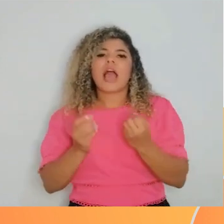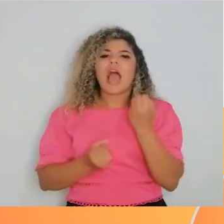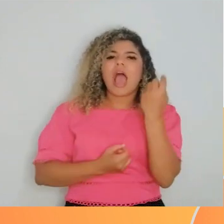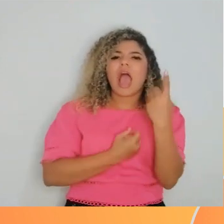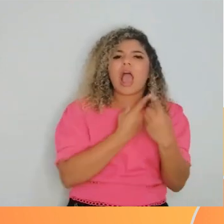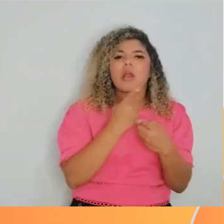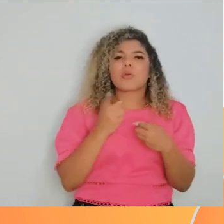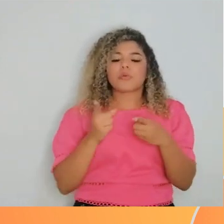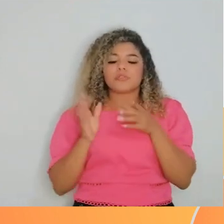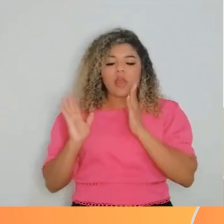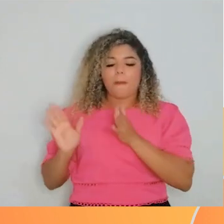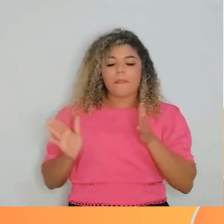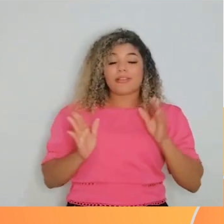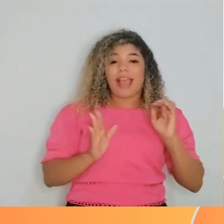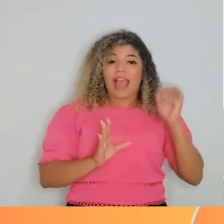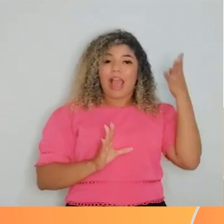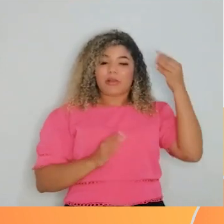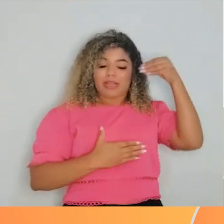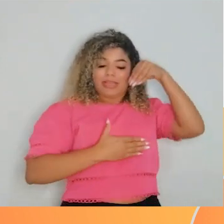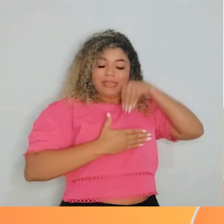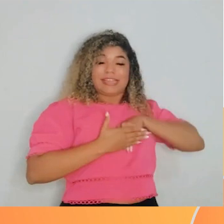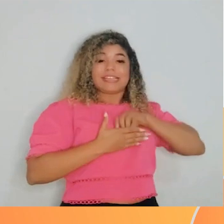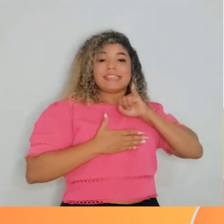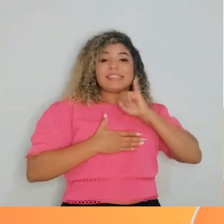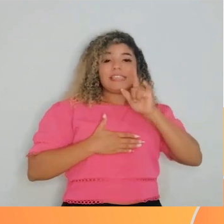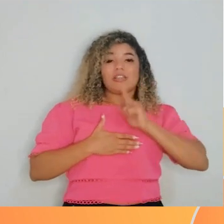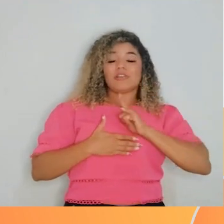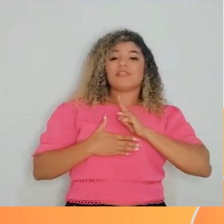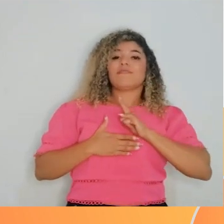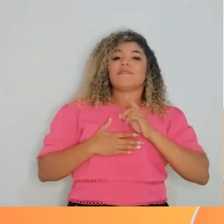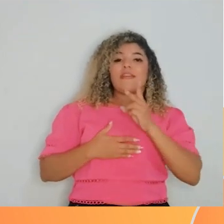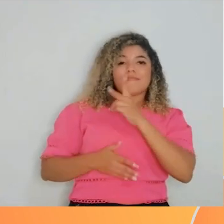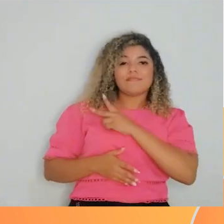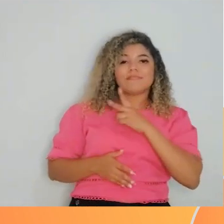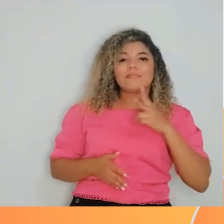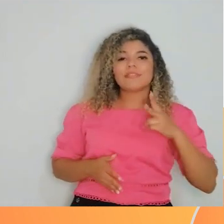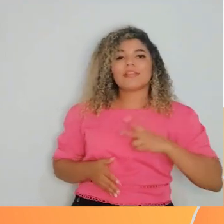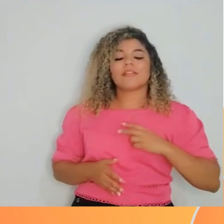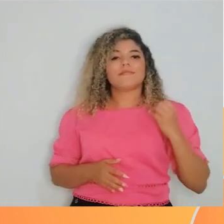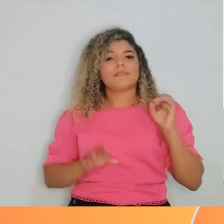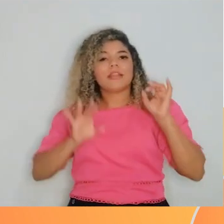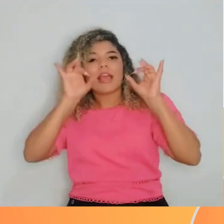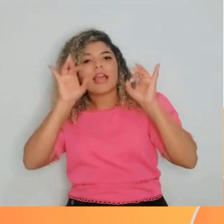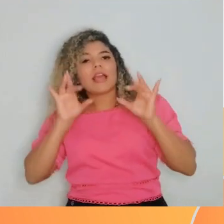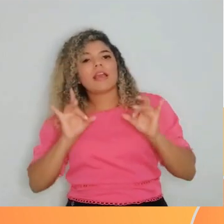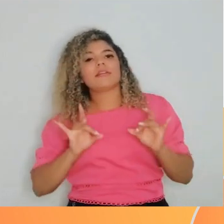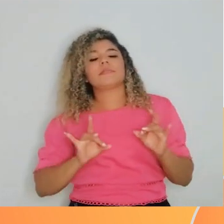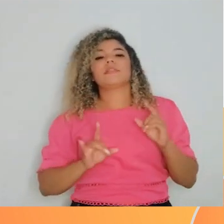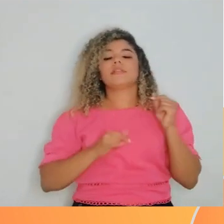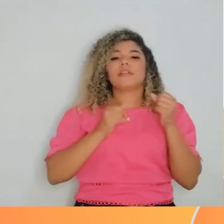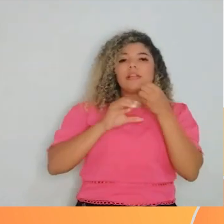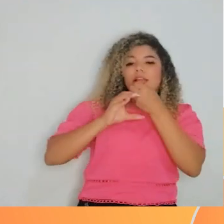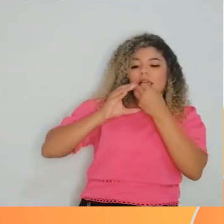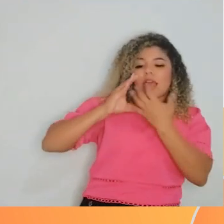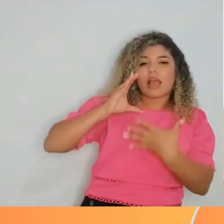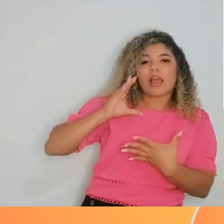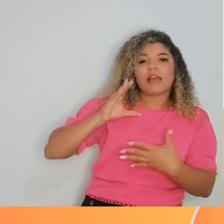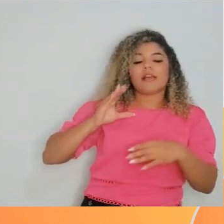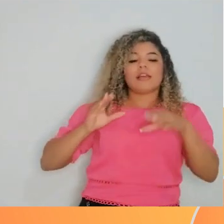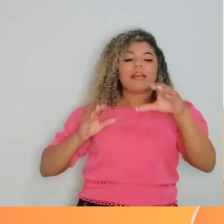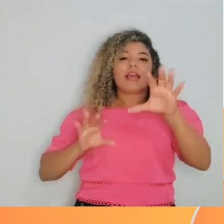alguns processos só ocorrem no nosso organismo devido à presença de algumas vitaminas. São especialmente caracterizadas